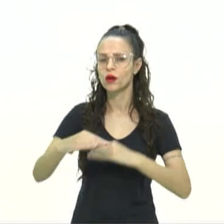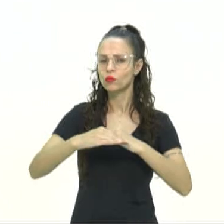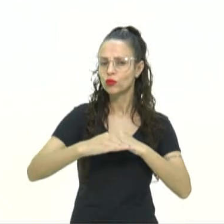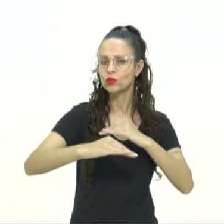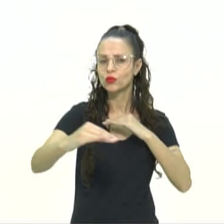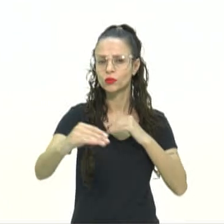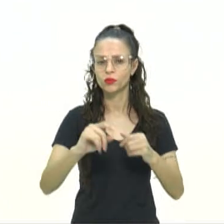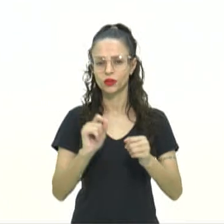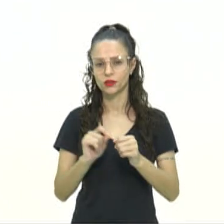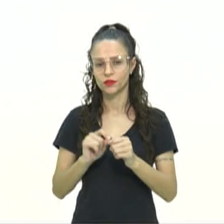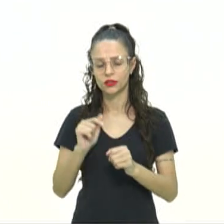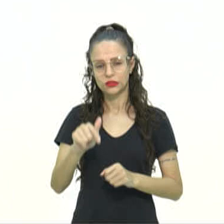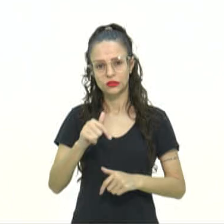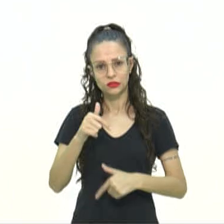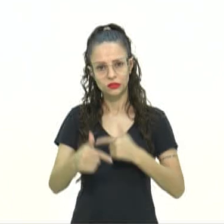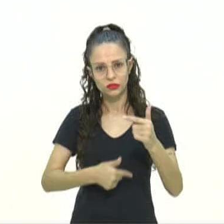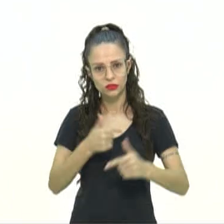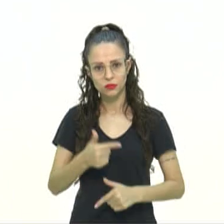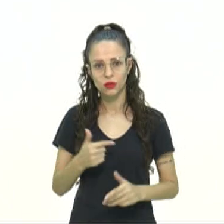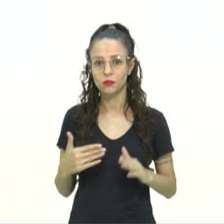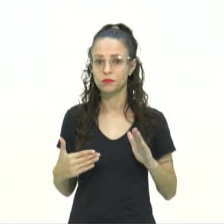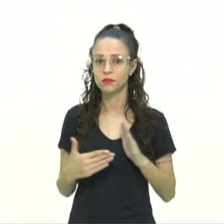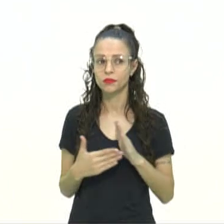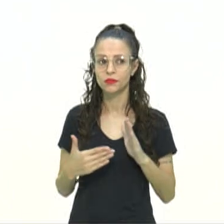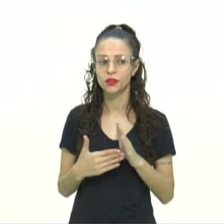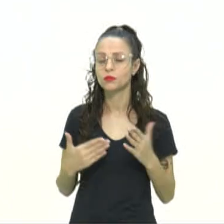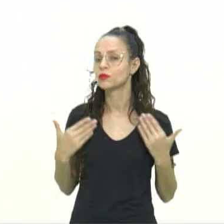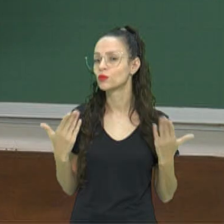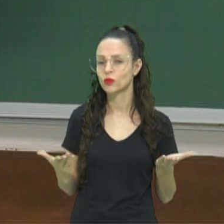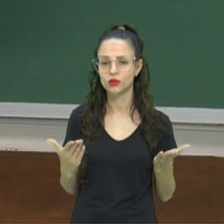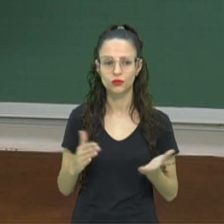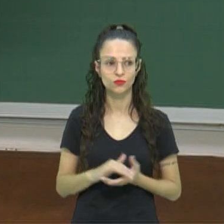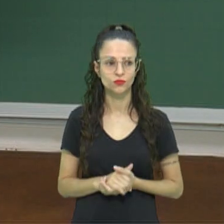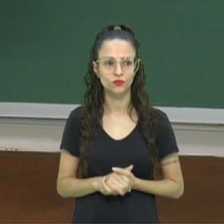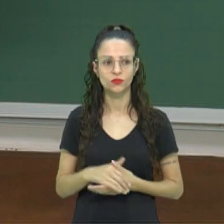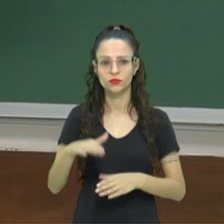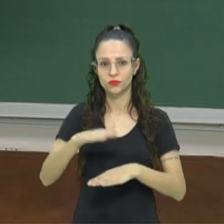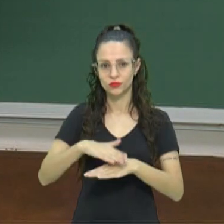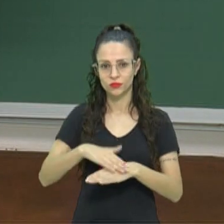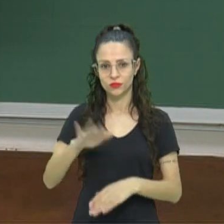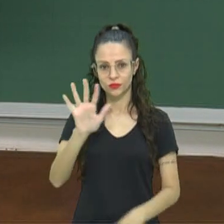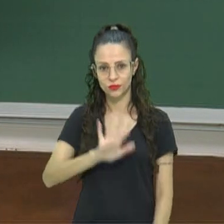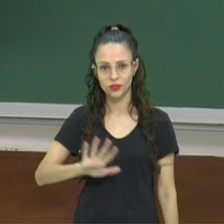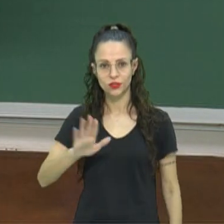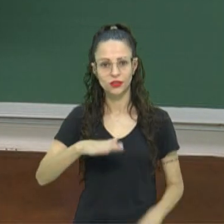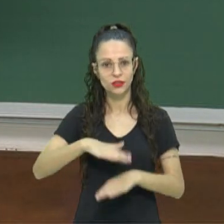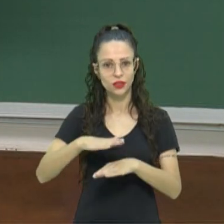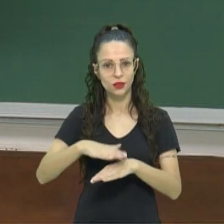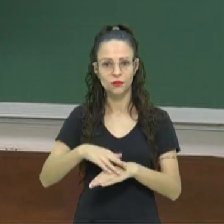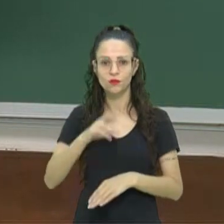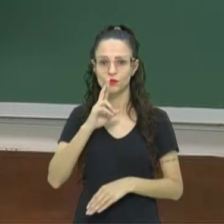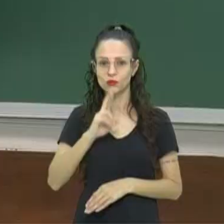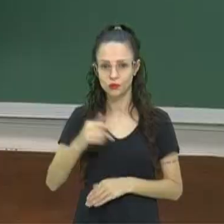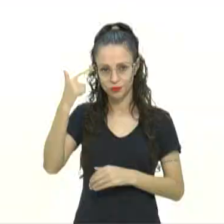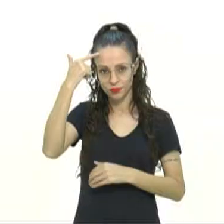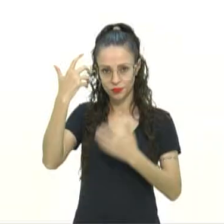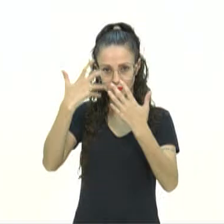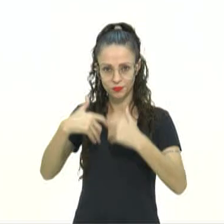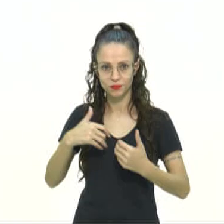para executar o serviço será no mínimo igual a... Então, é para calcular a área. Vou dar um tempo para você pensar.